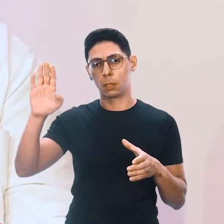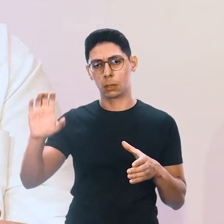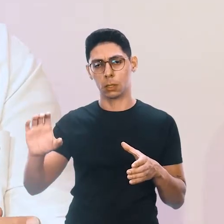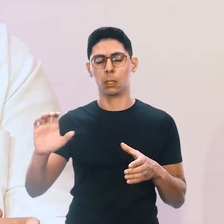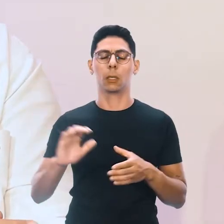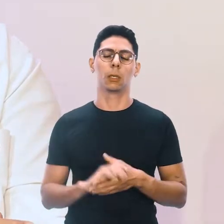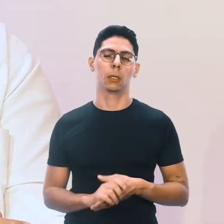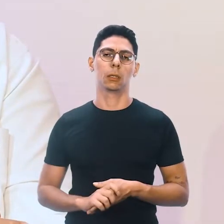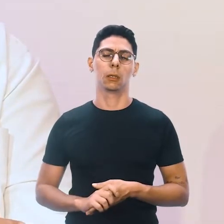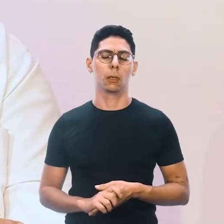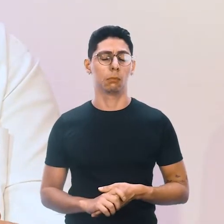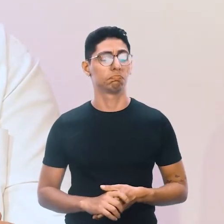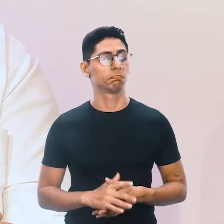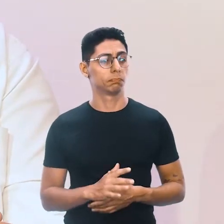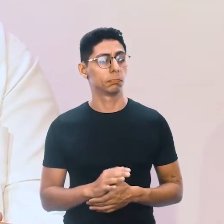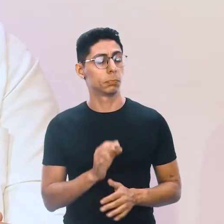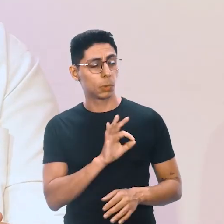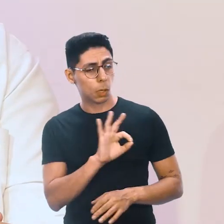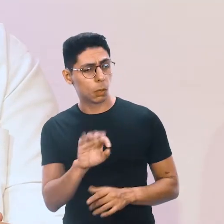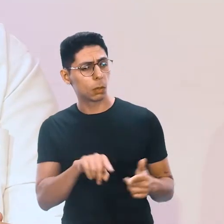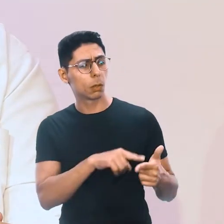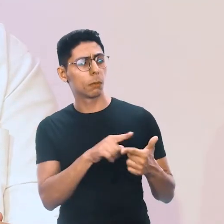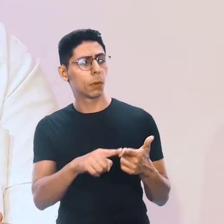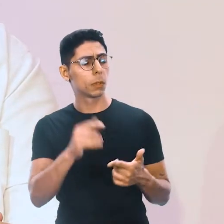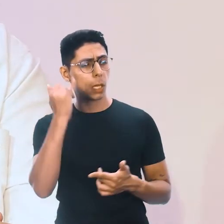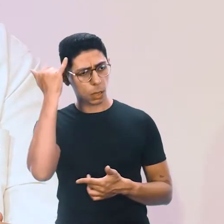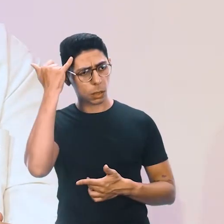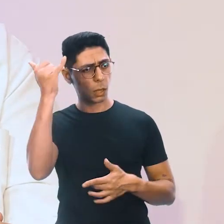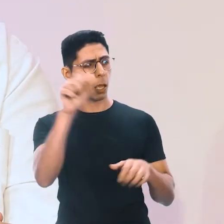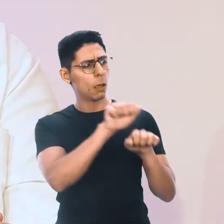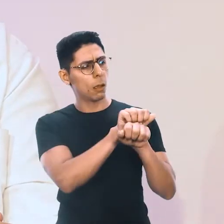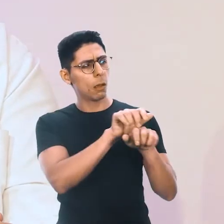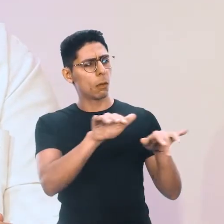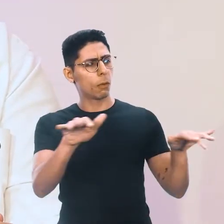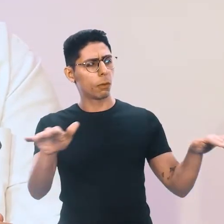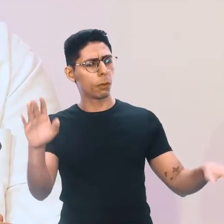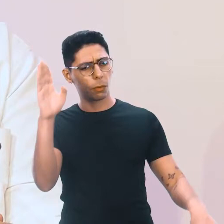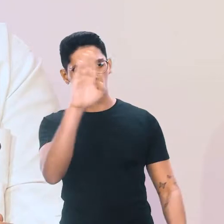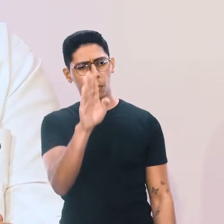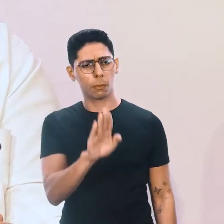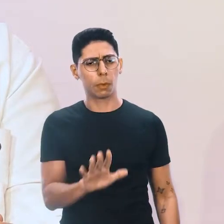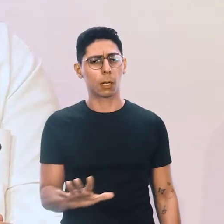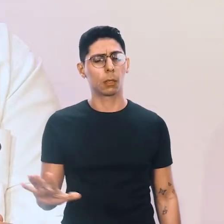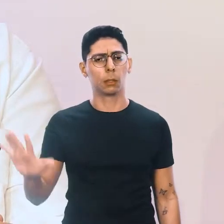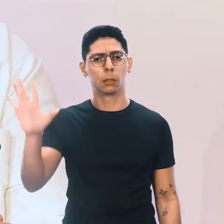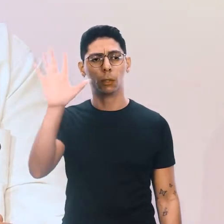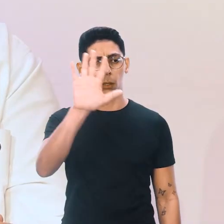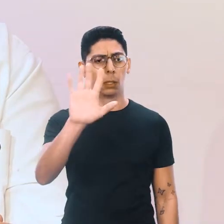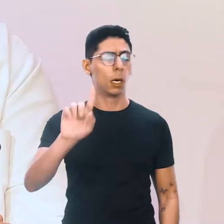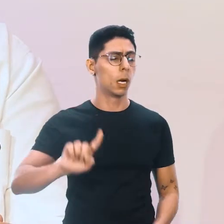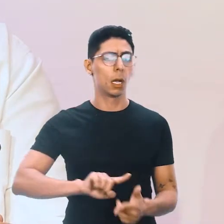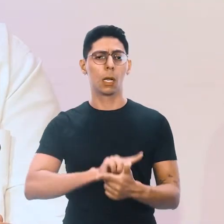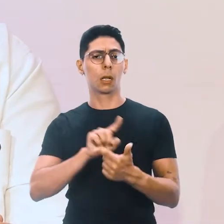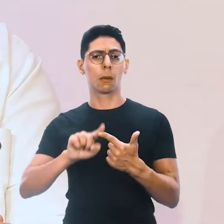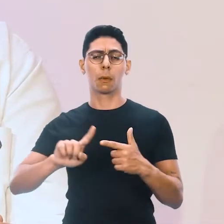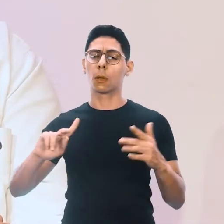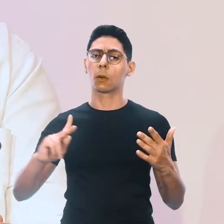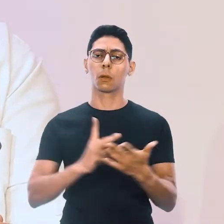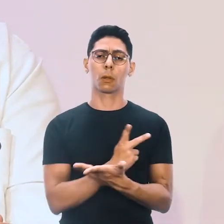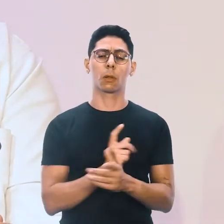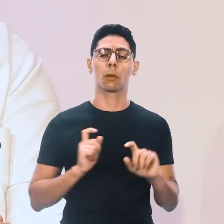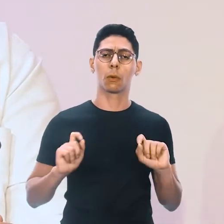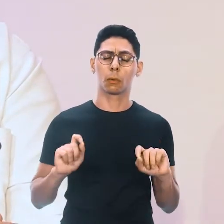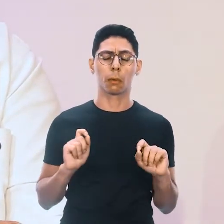depois essa ideia ela foi se disseminando Brasil afora, né? E aí vem depois aí